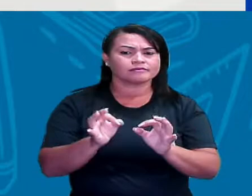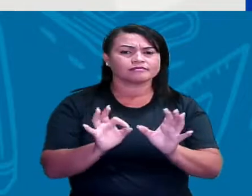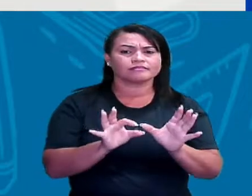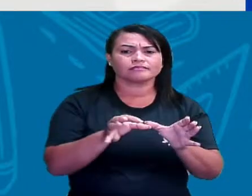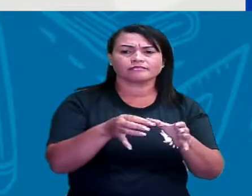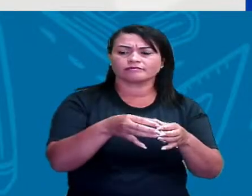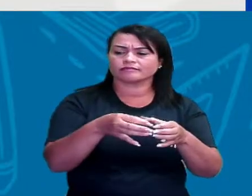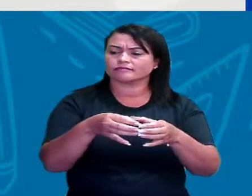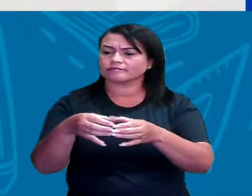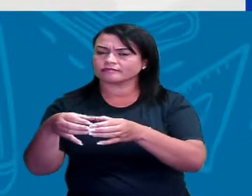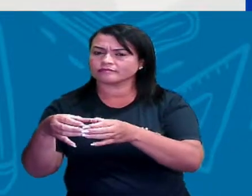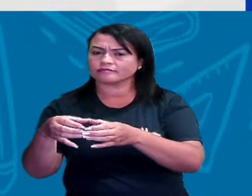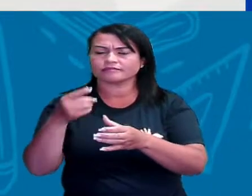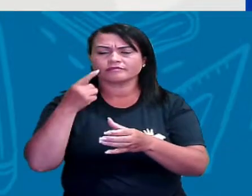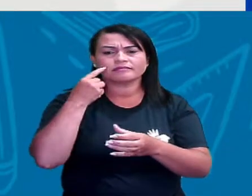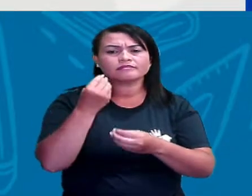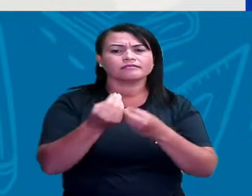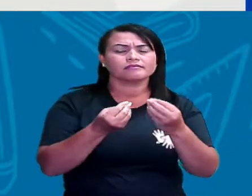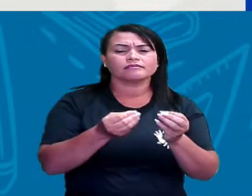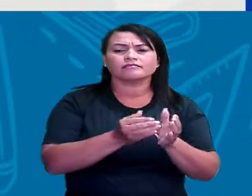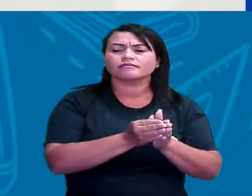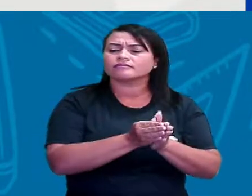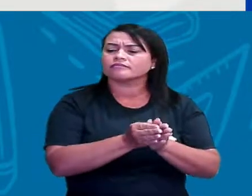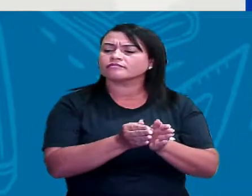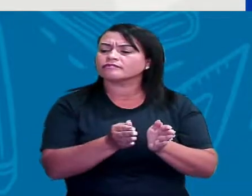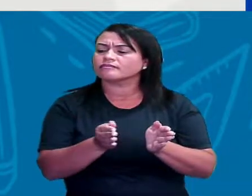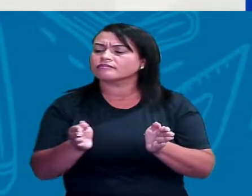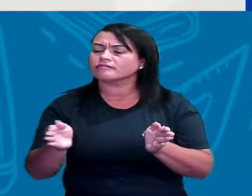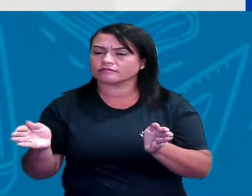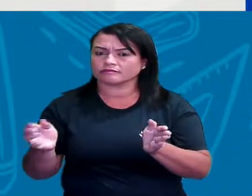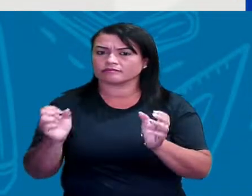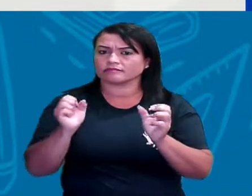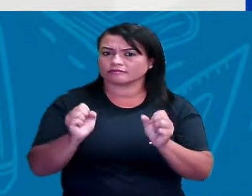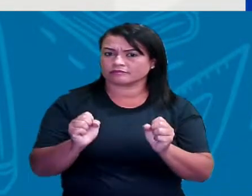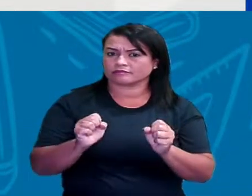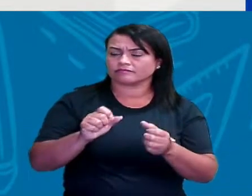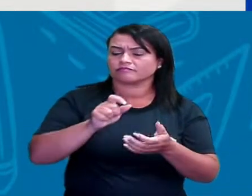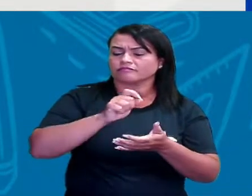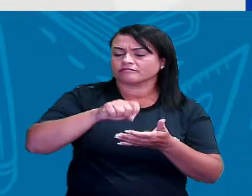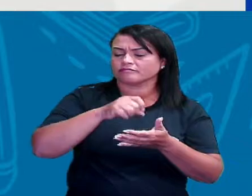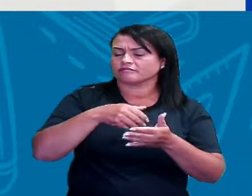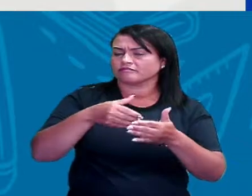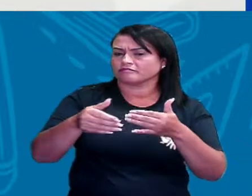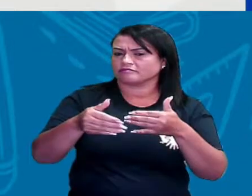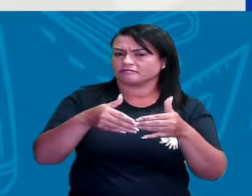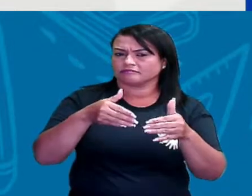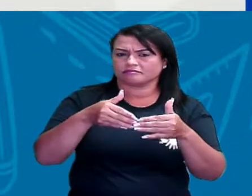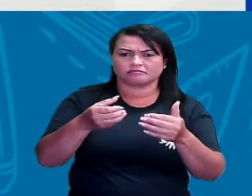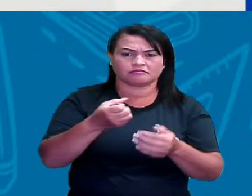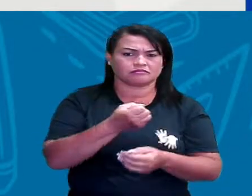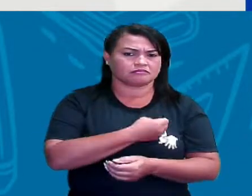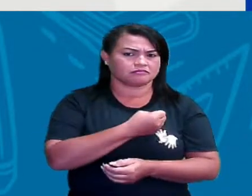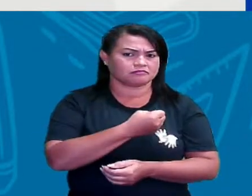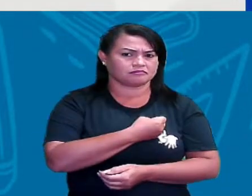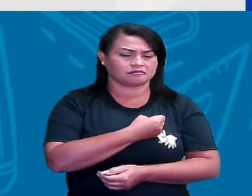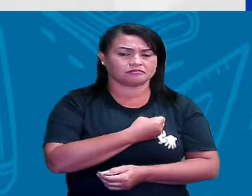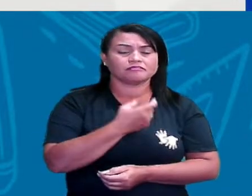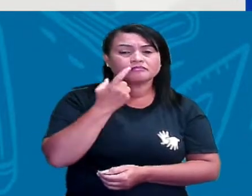agrupamento dos algarismos indo-arábicos. E com eles é possível escrever qualquer número, tá? Então, aqui eu tenho o